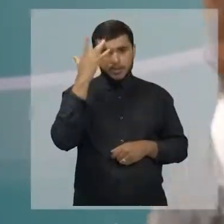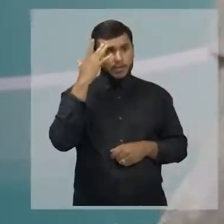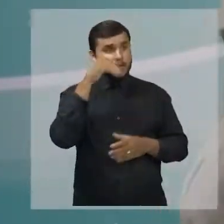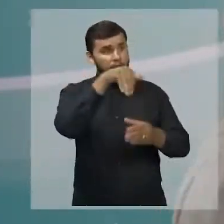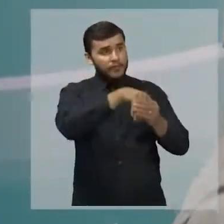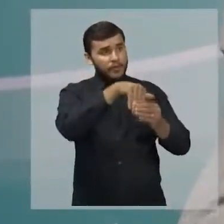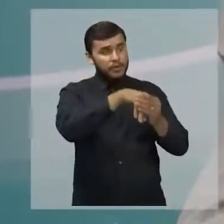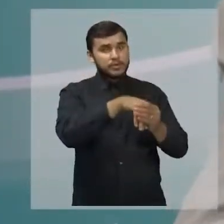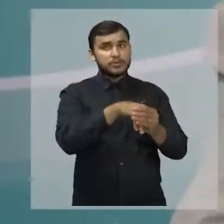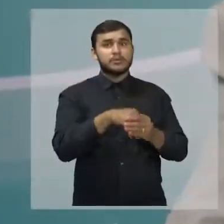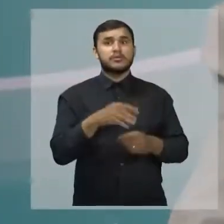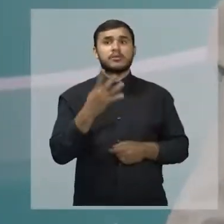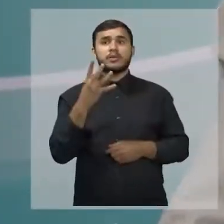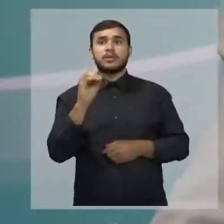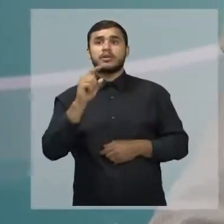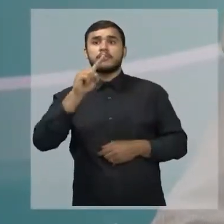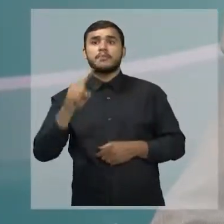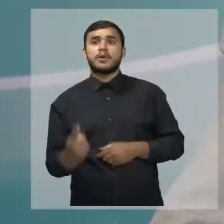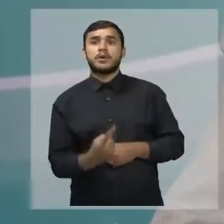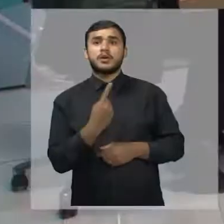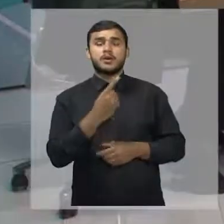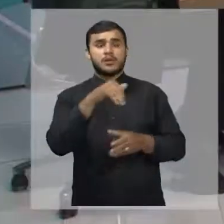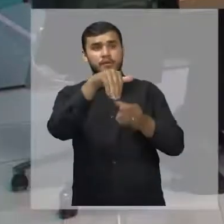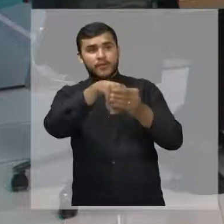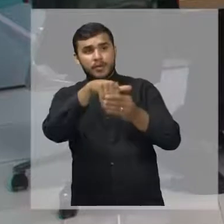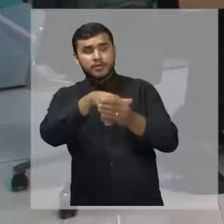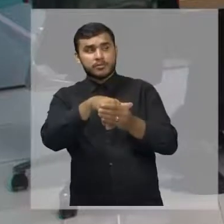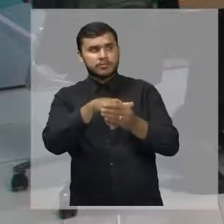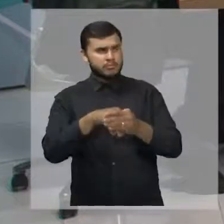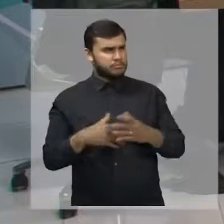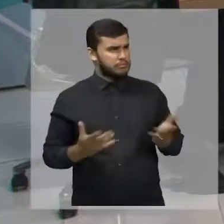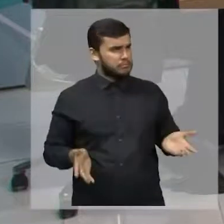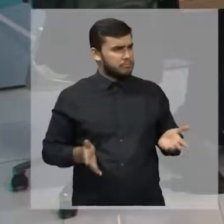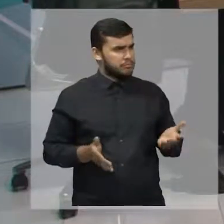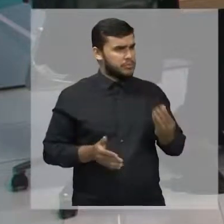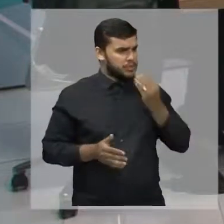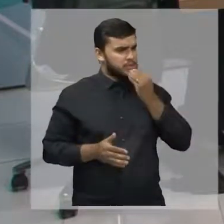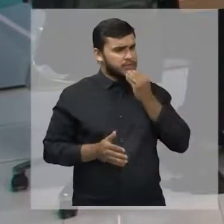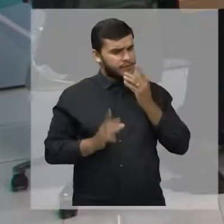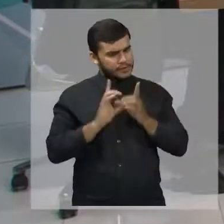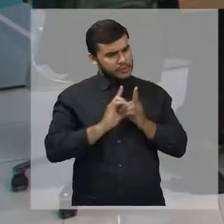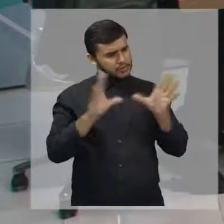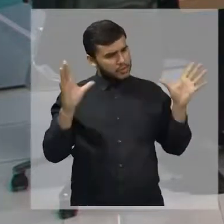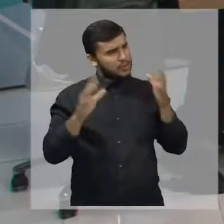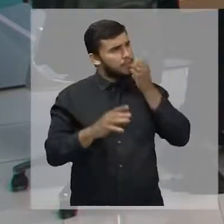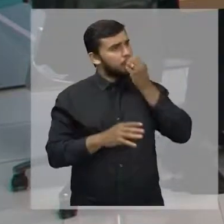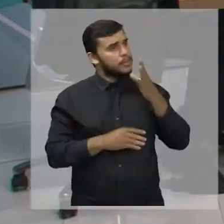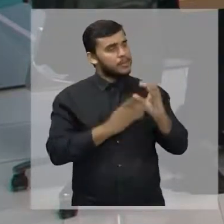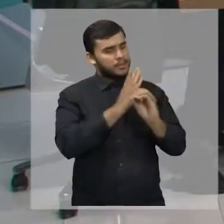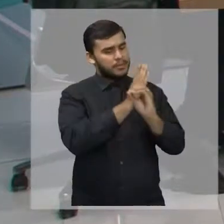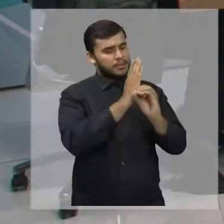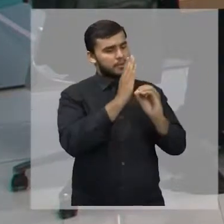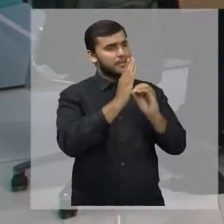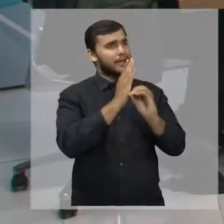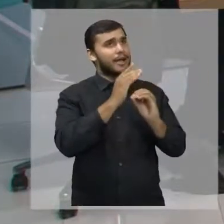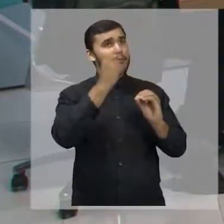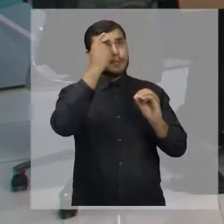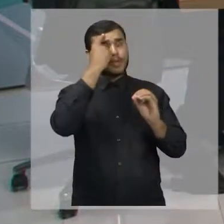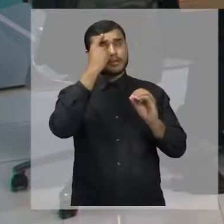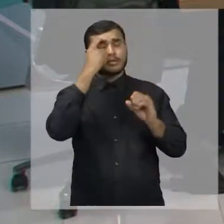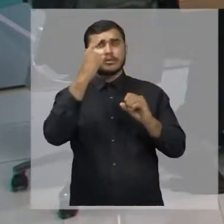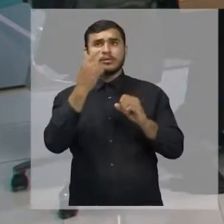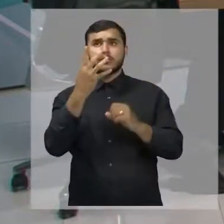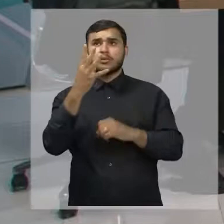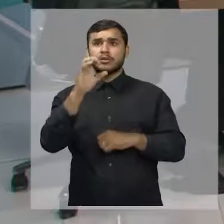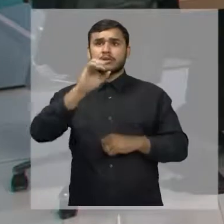Por que a gente não usa para a democracia também? Isso aí, Arnaldo, eu acho que já vivemos, conhecemos a democracia direta de Atenas,